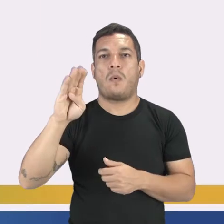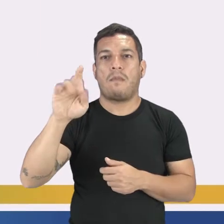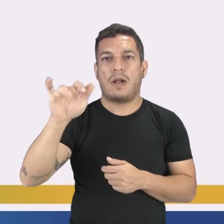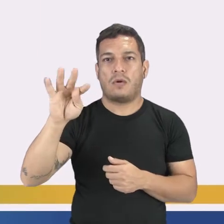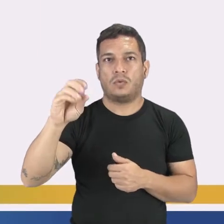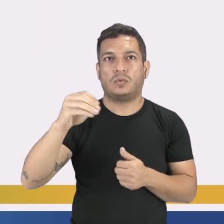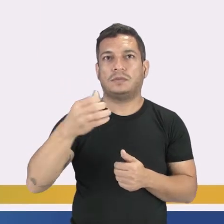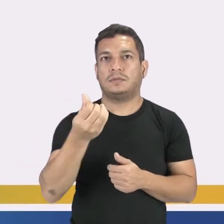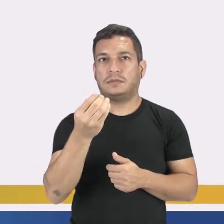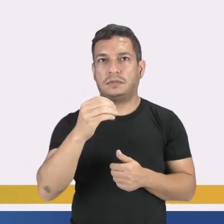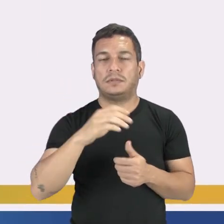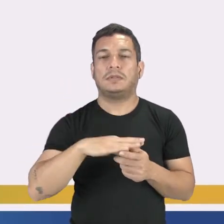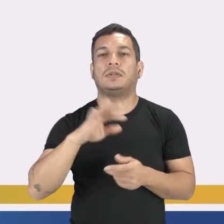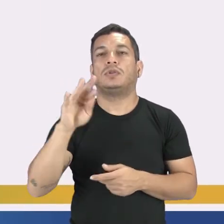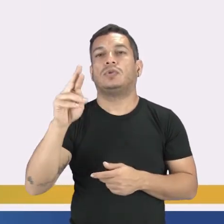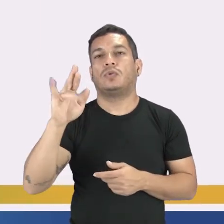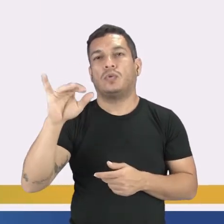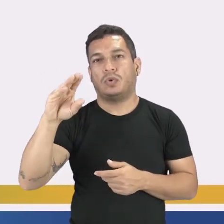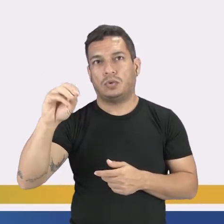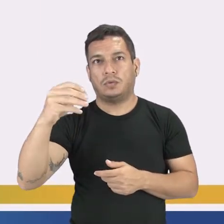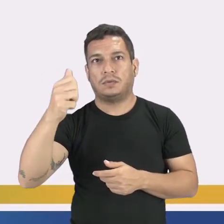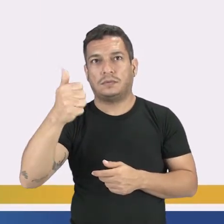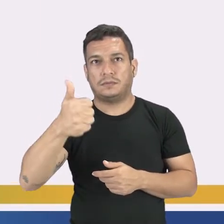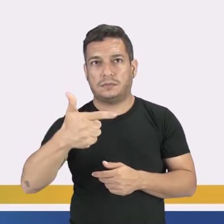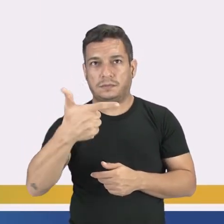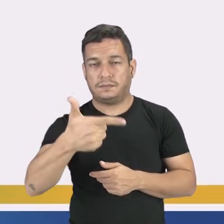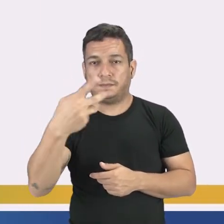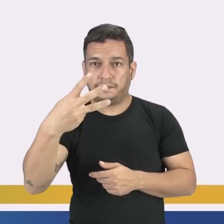tório 232, existem outros.